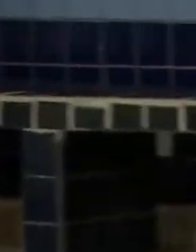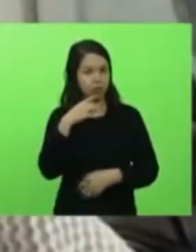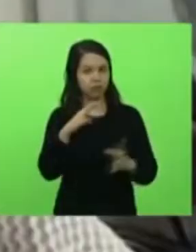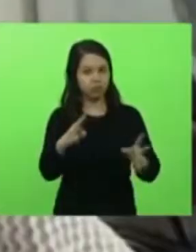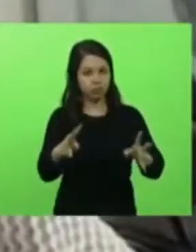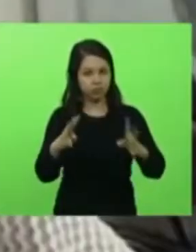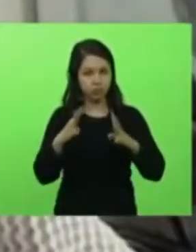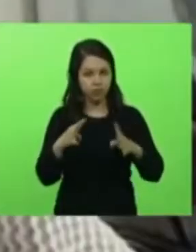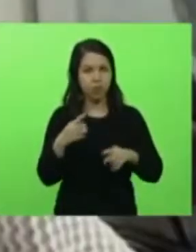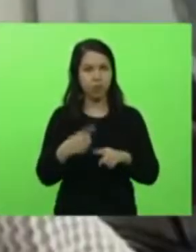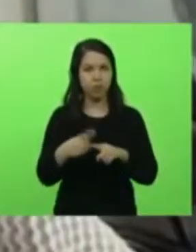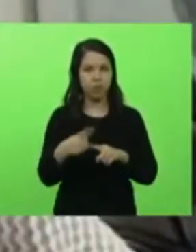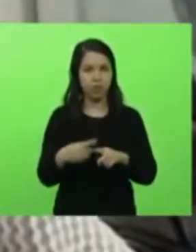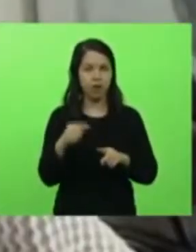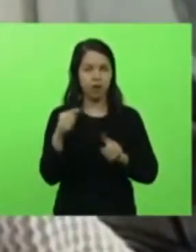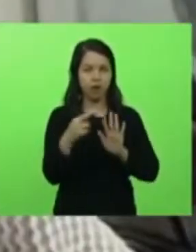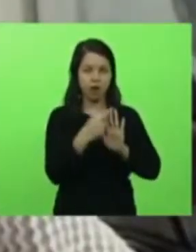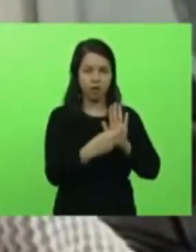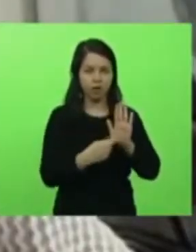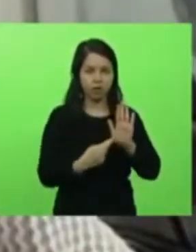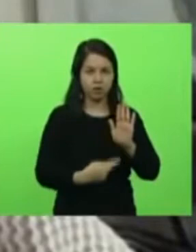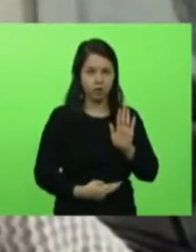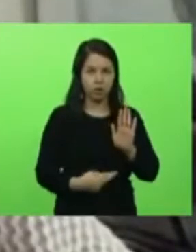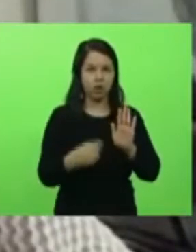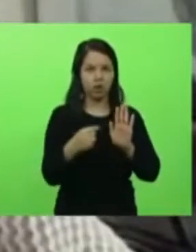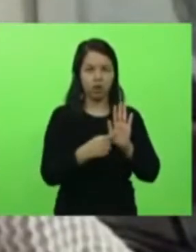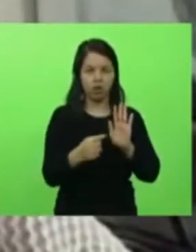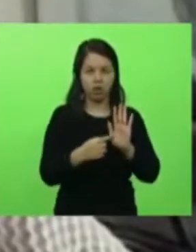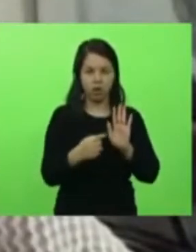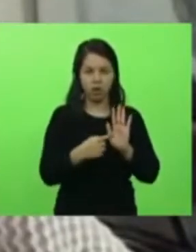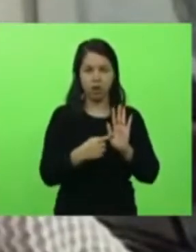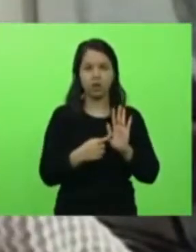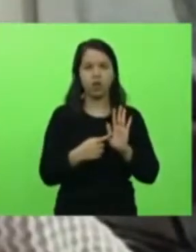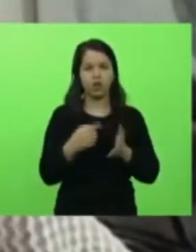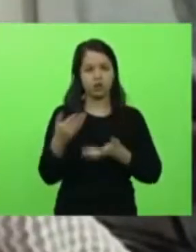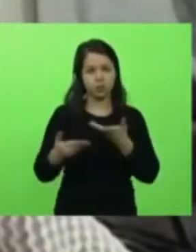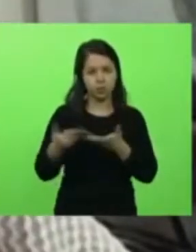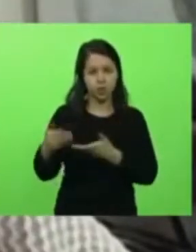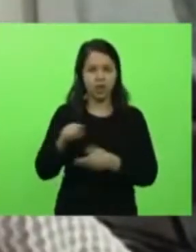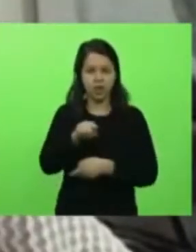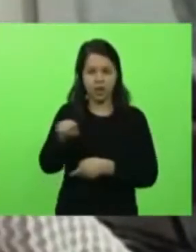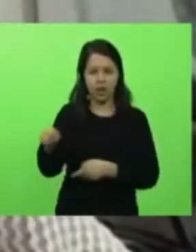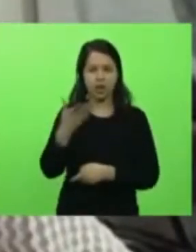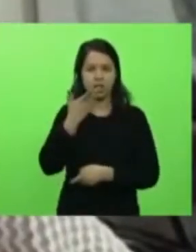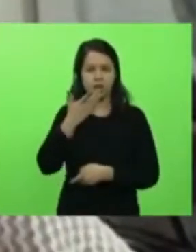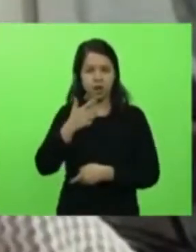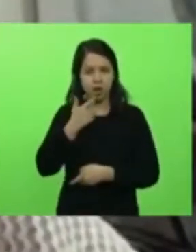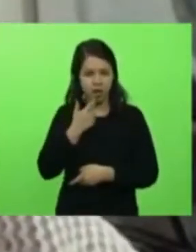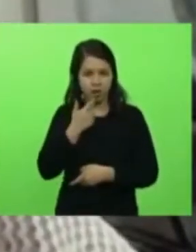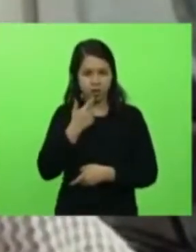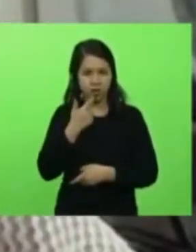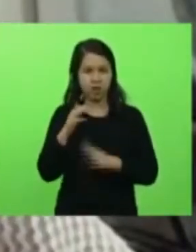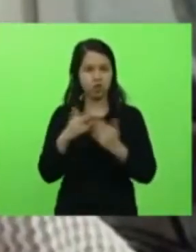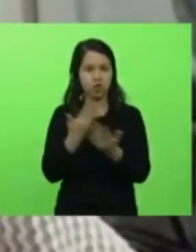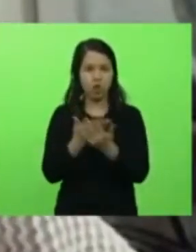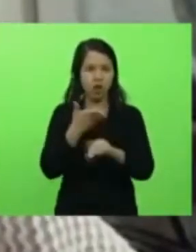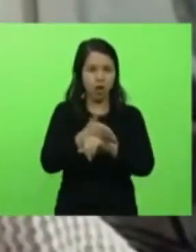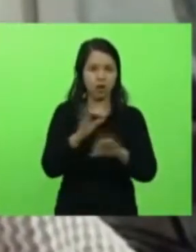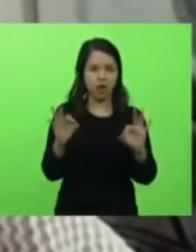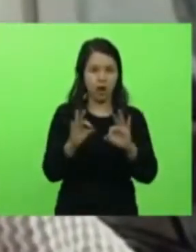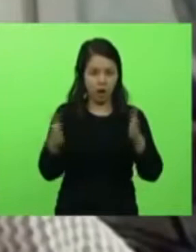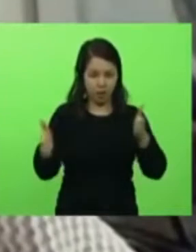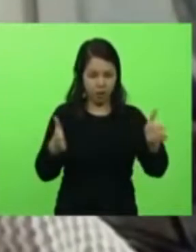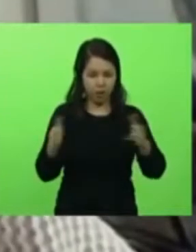pandemia. Esse relatório não está tratando das crianças fora da escola na pandemia. Esse